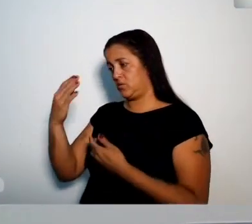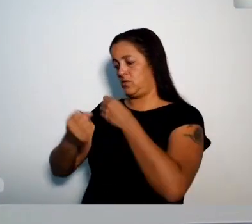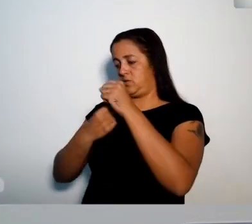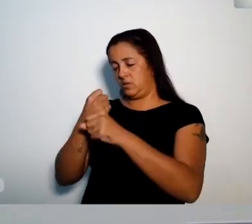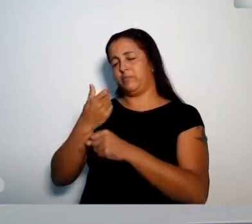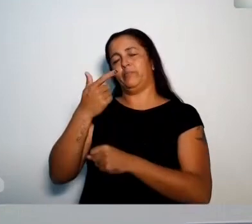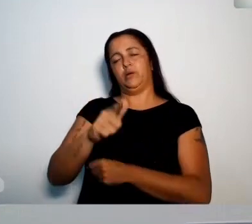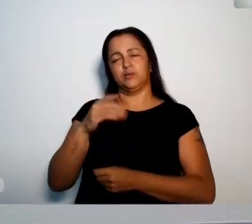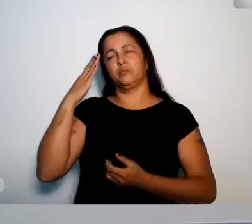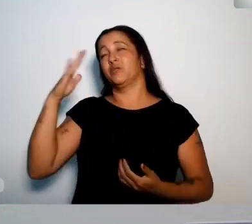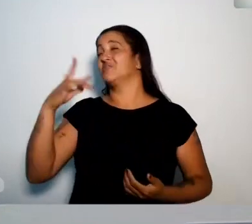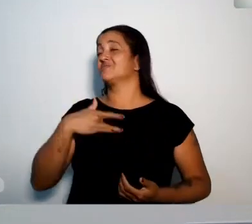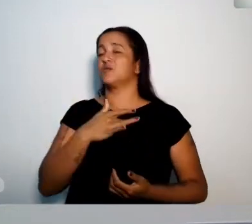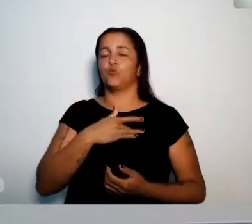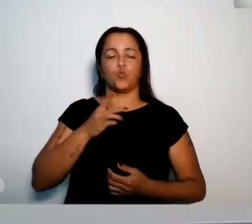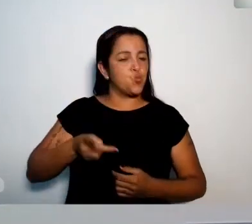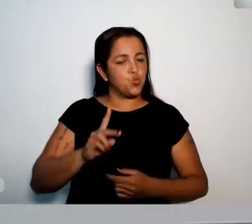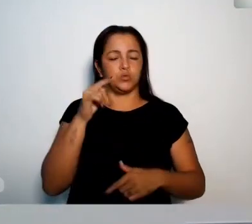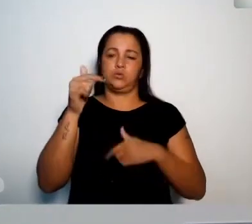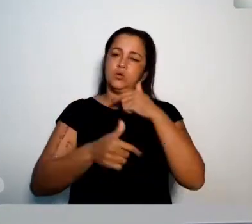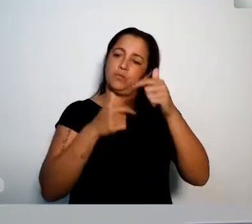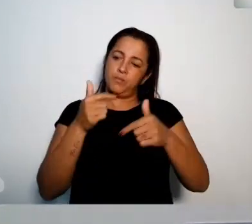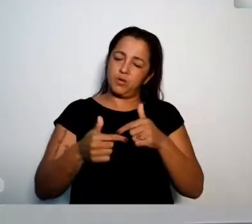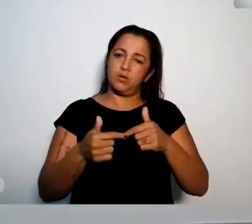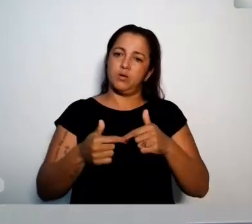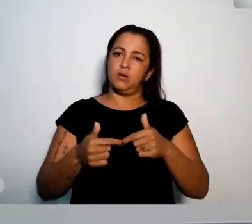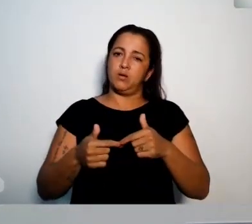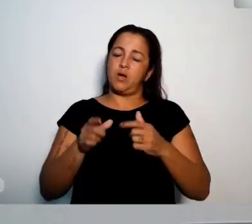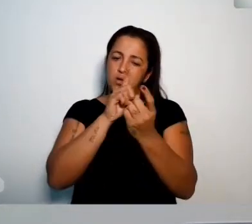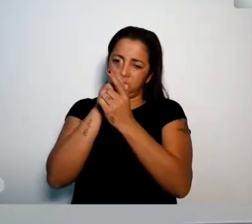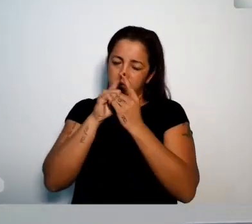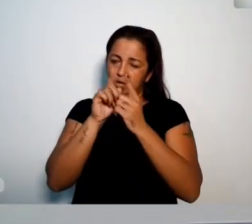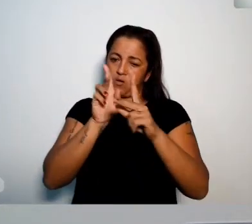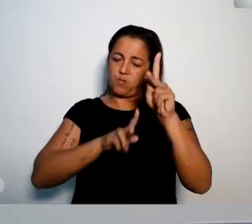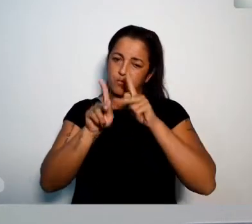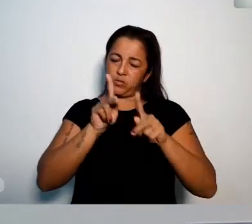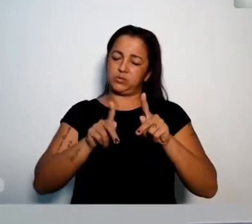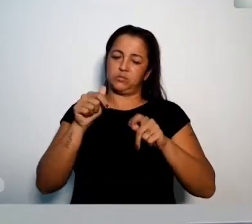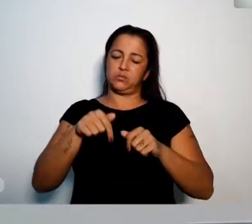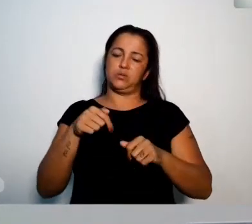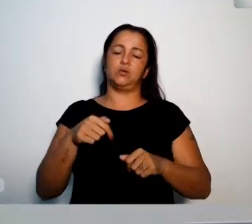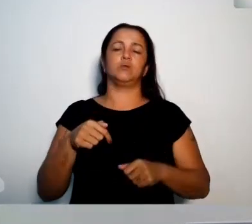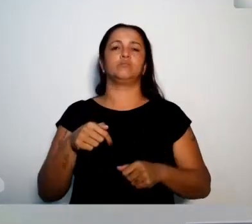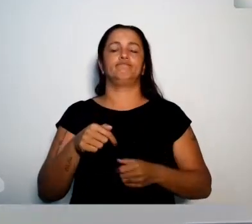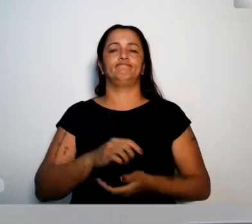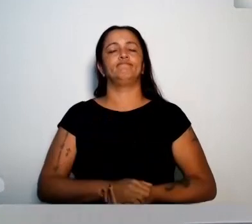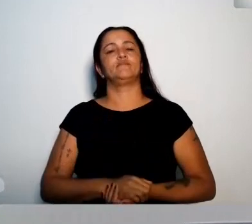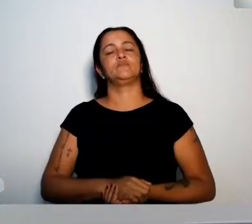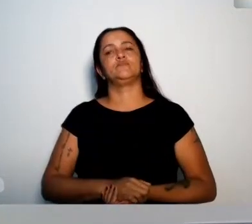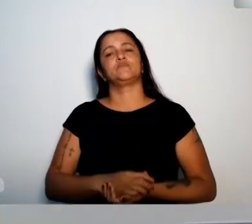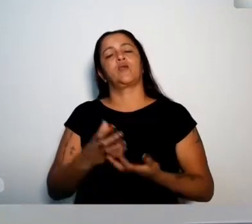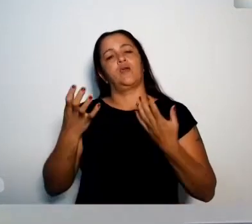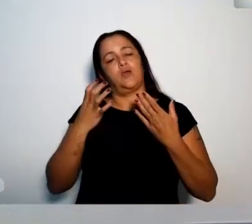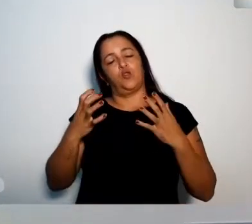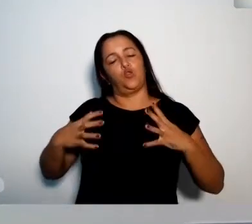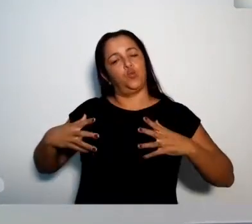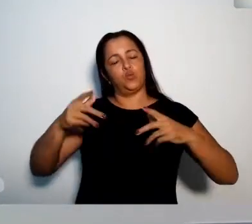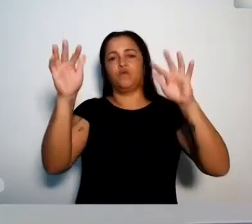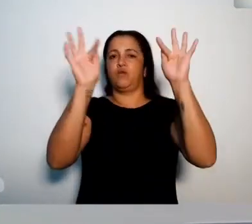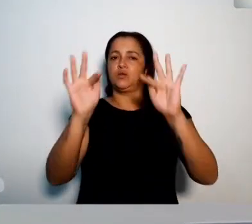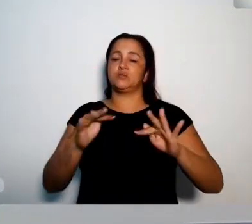saúde e continuar trabalhando para atender os anseios da população de Botucatu. Quero desejar a todos um feliz